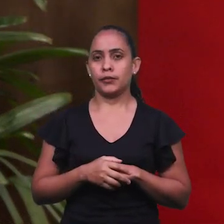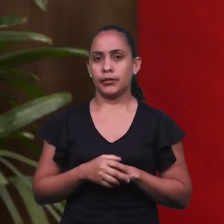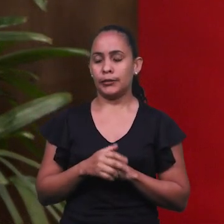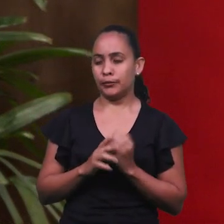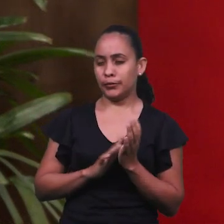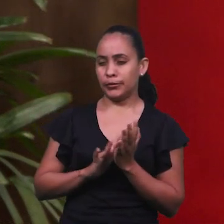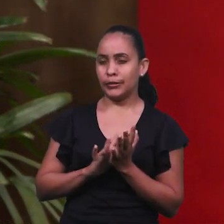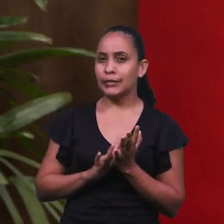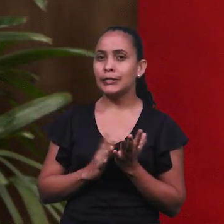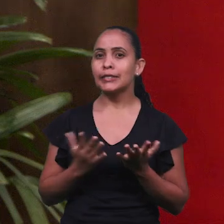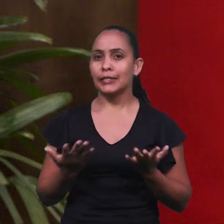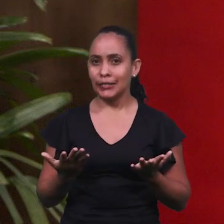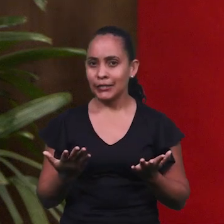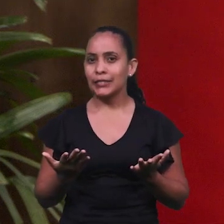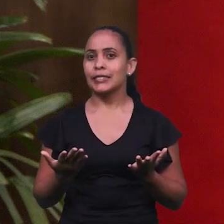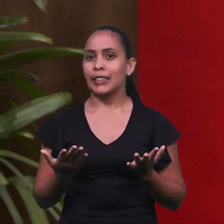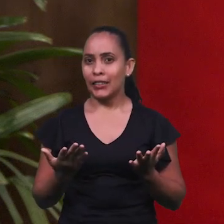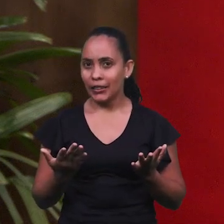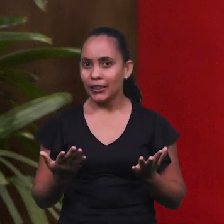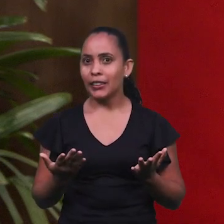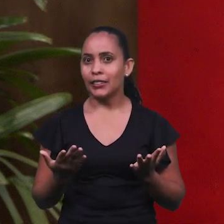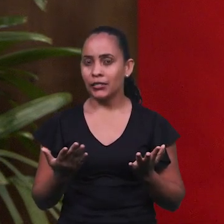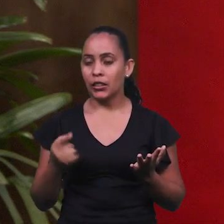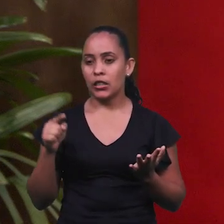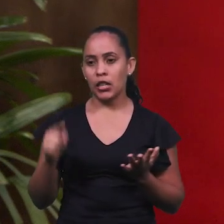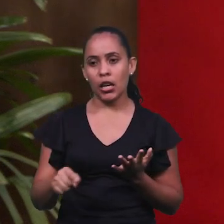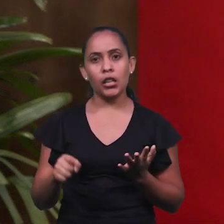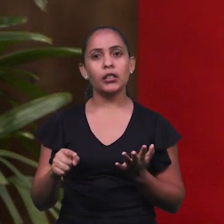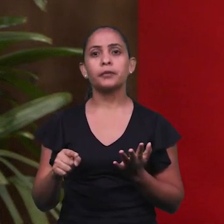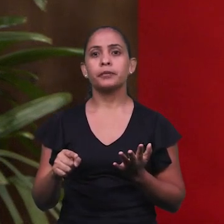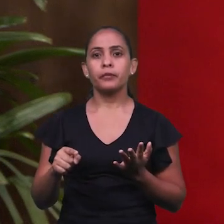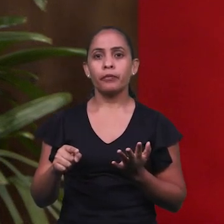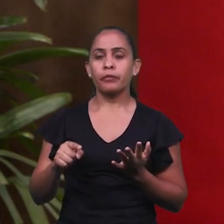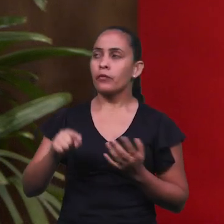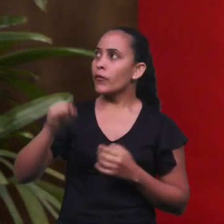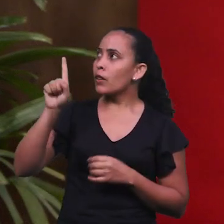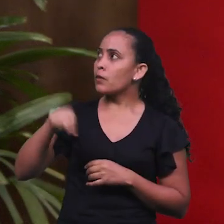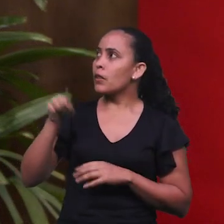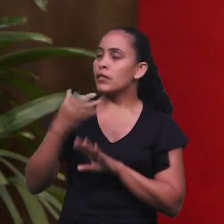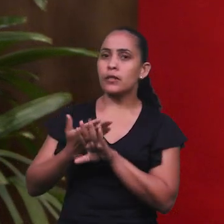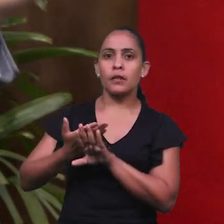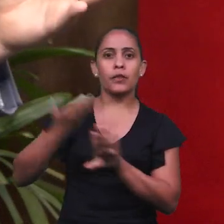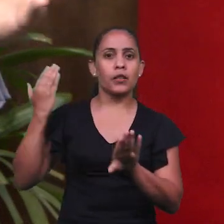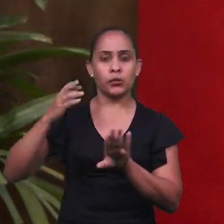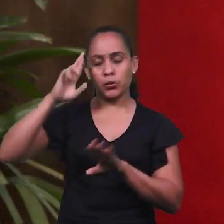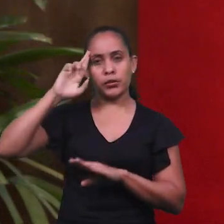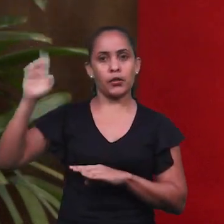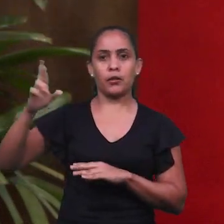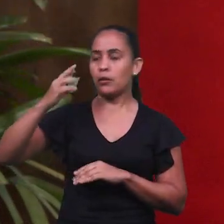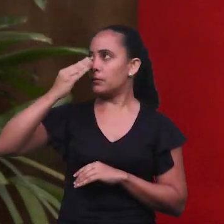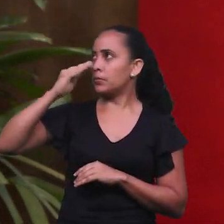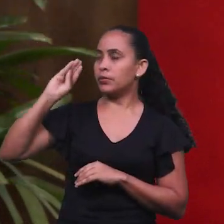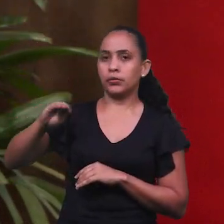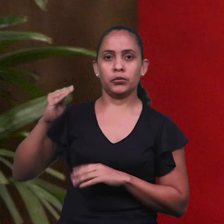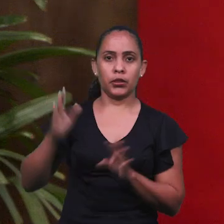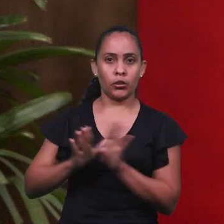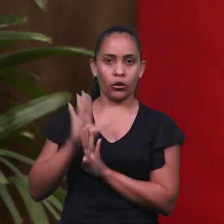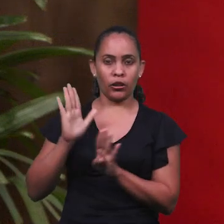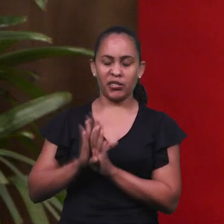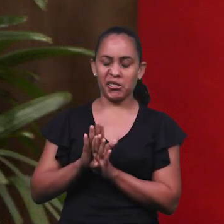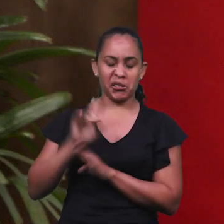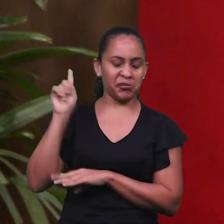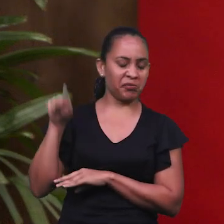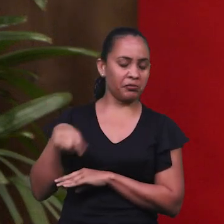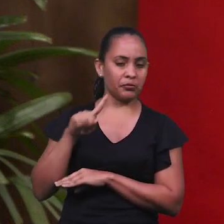enganado e passou maus bocados. Ele rompeu a aliança. Ele rompeu a aliança. Então foi uma escolha, né? Agora, a Joyce